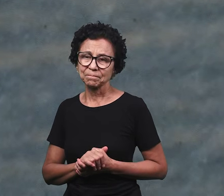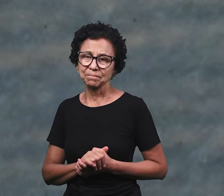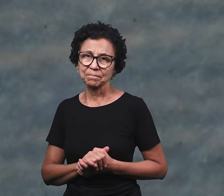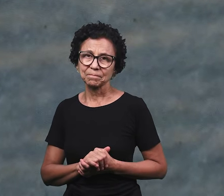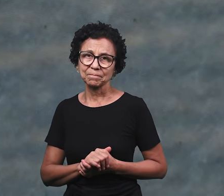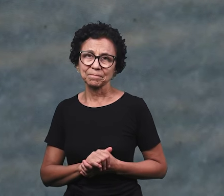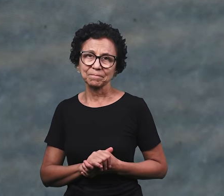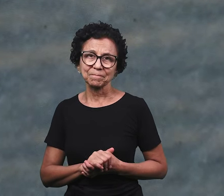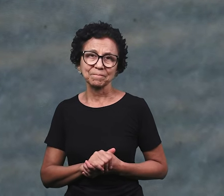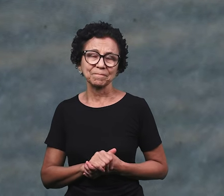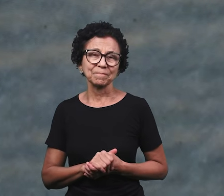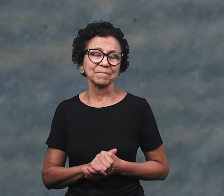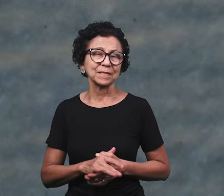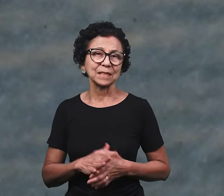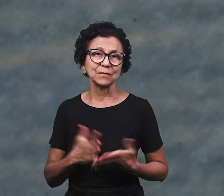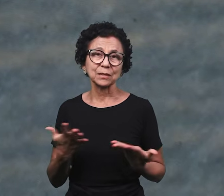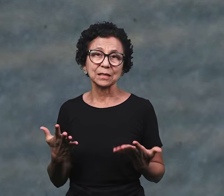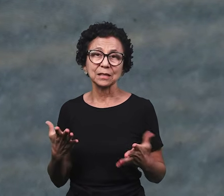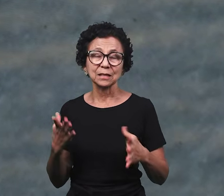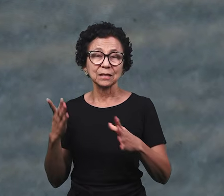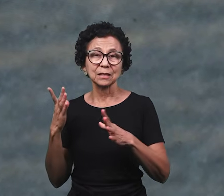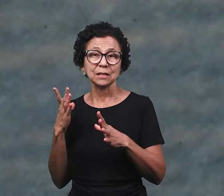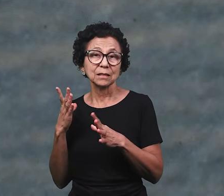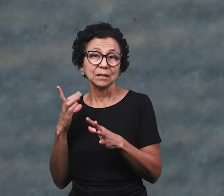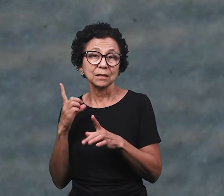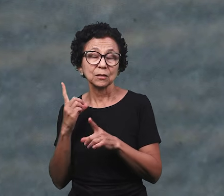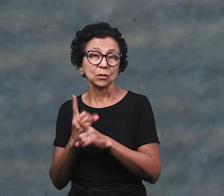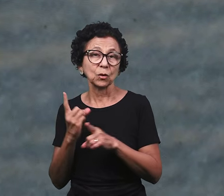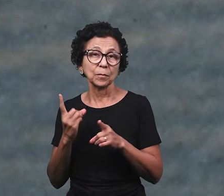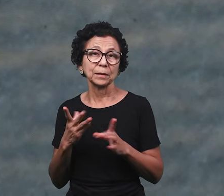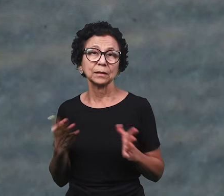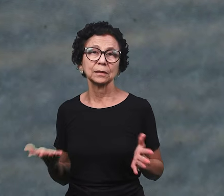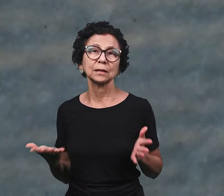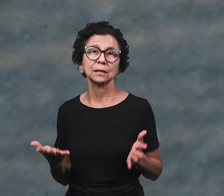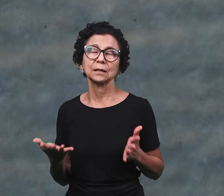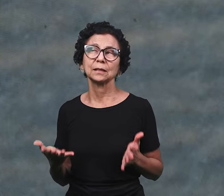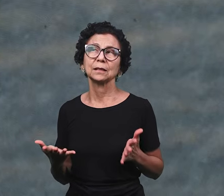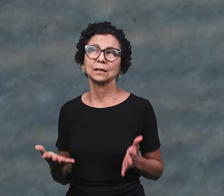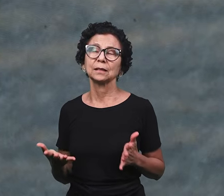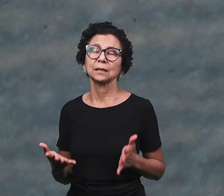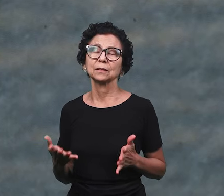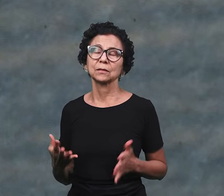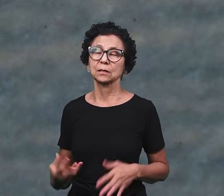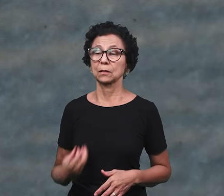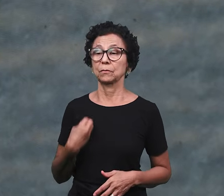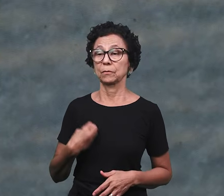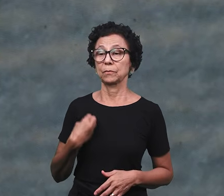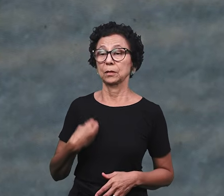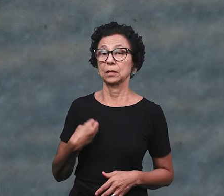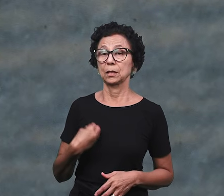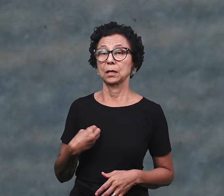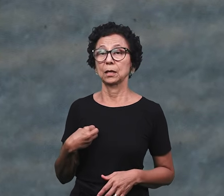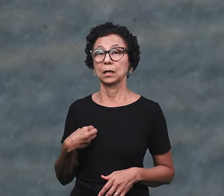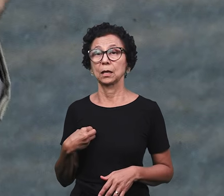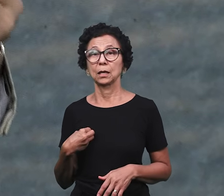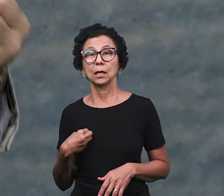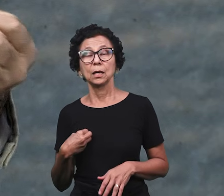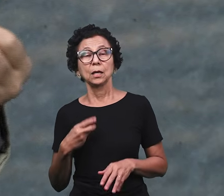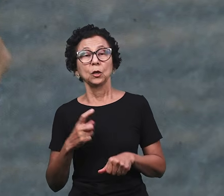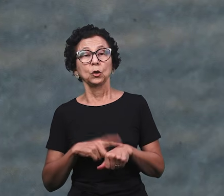demonstração de amor por você notável, notável. Você estava numa